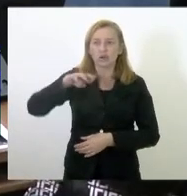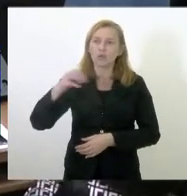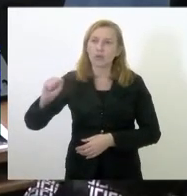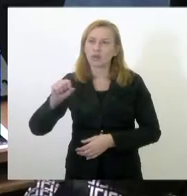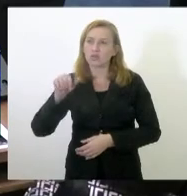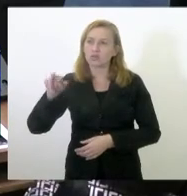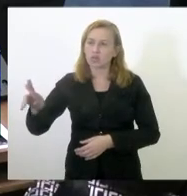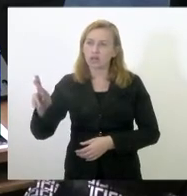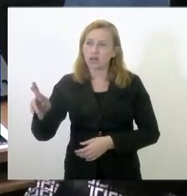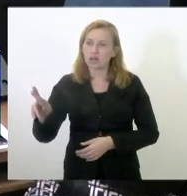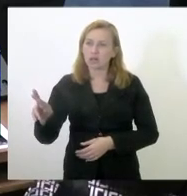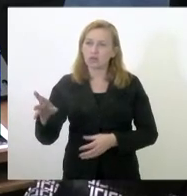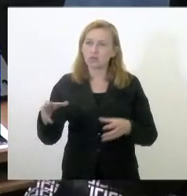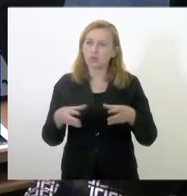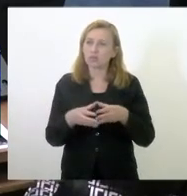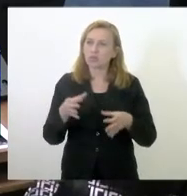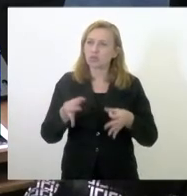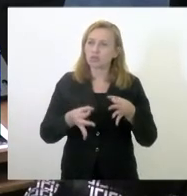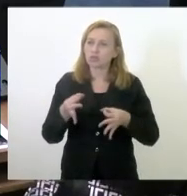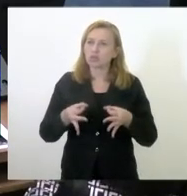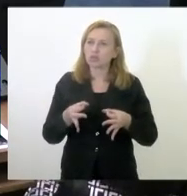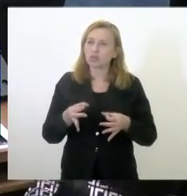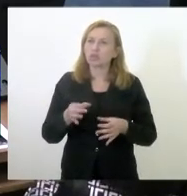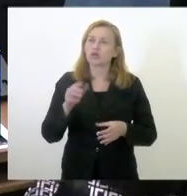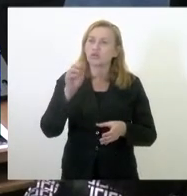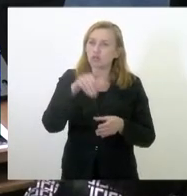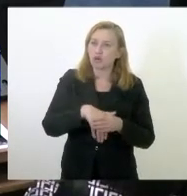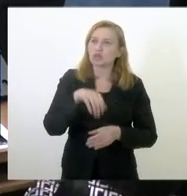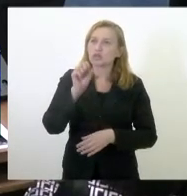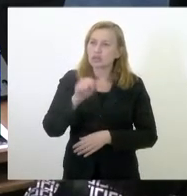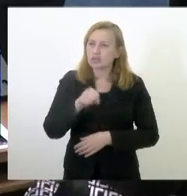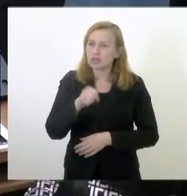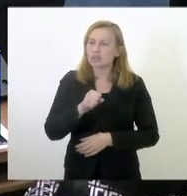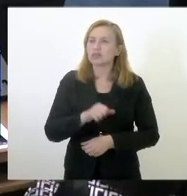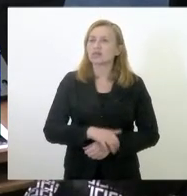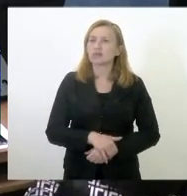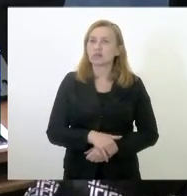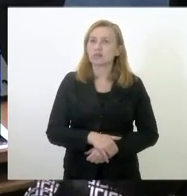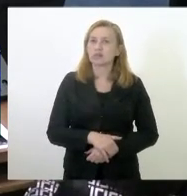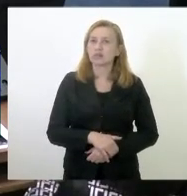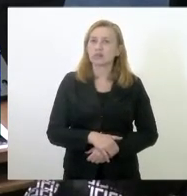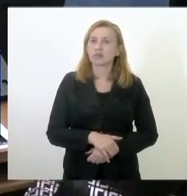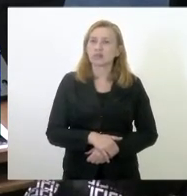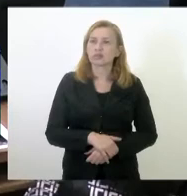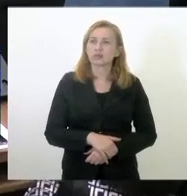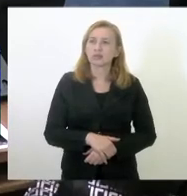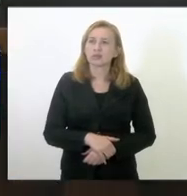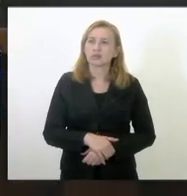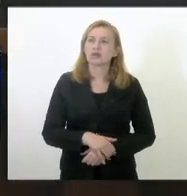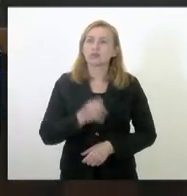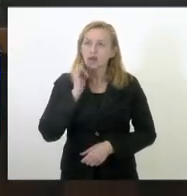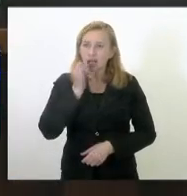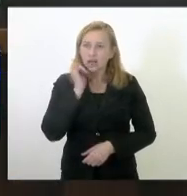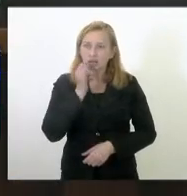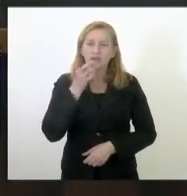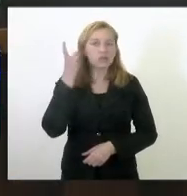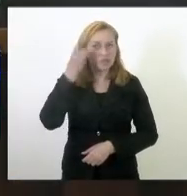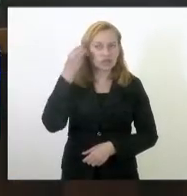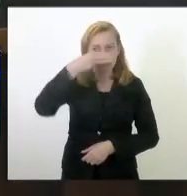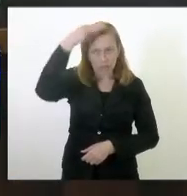Constituição e Justiça? Voto favorável, voto favorável. Então, vai com o relator, deputado